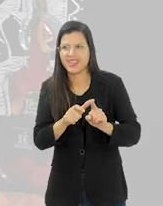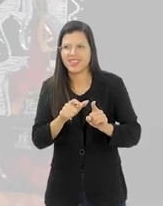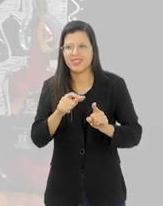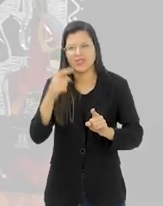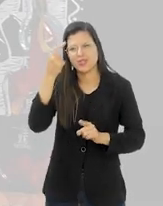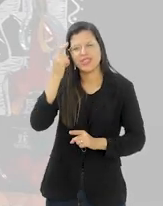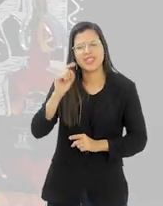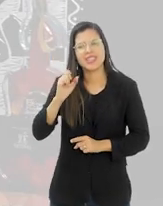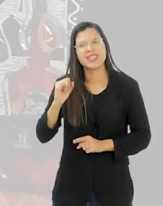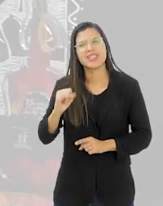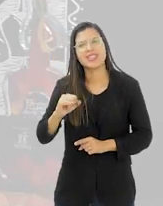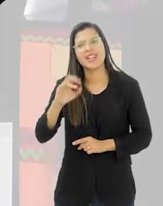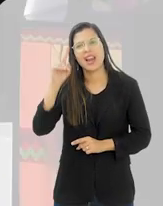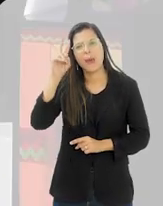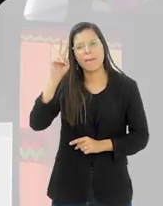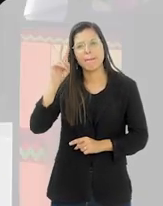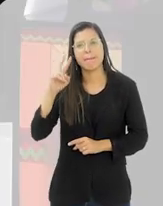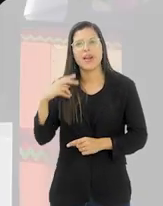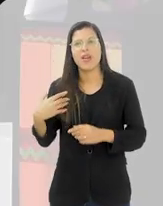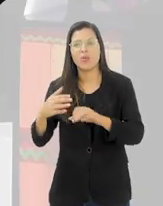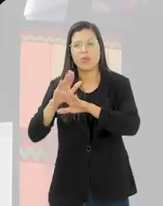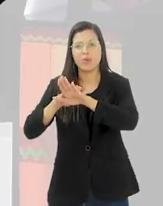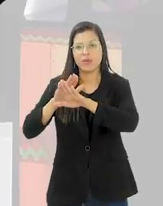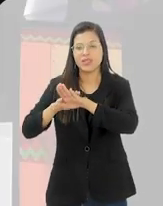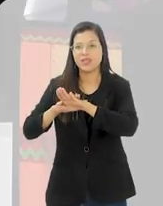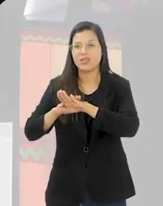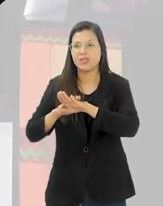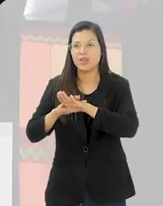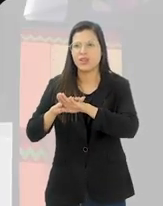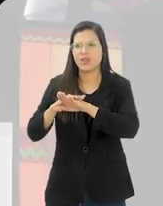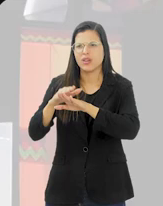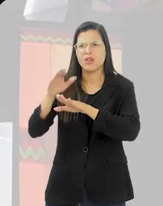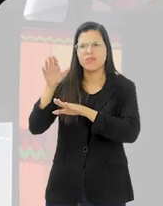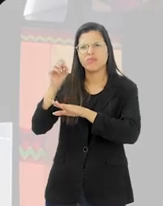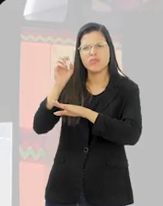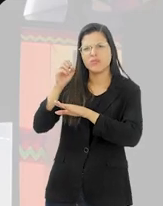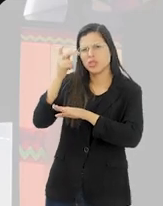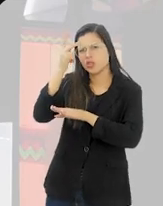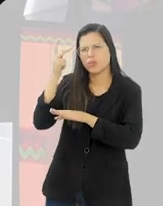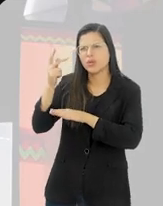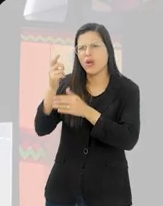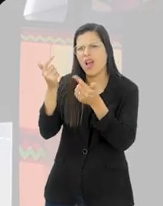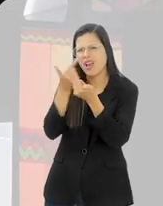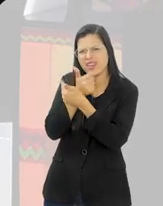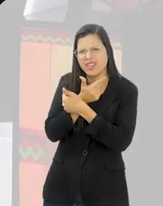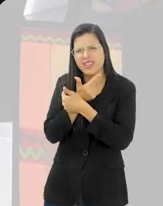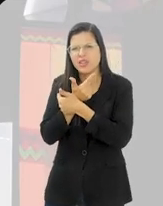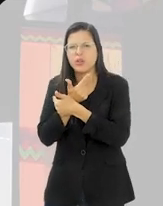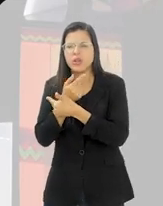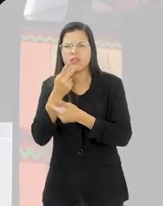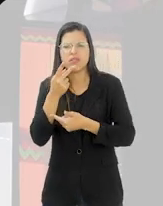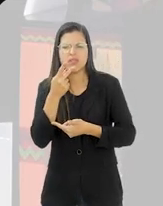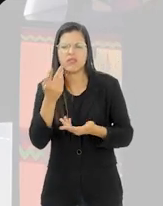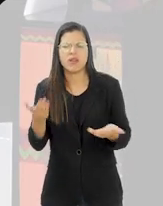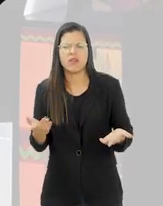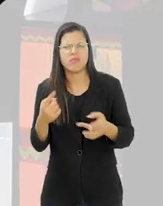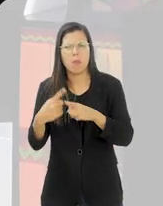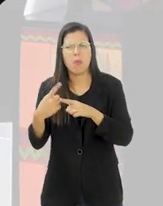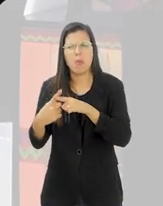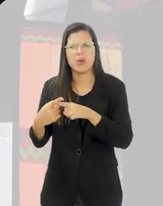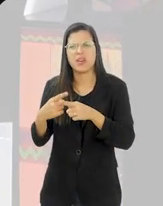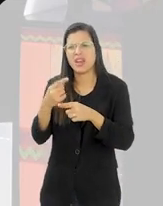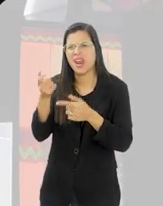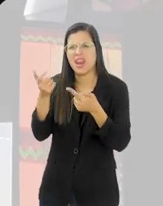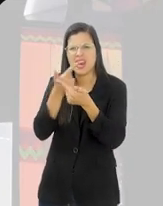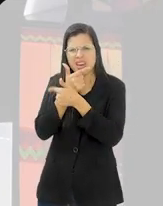que naquele dia, não sei se você vai lembrar, eu estava nos bastidores e escutava todo mundo rindo. Eu falei, ué, não contratei nenhum stand-up? Que negócio é